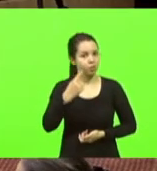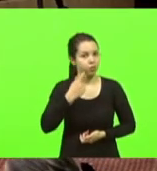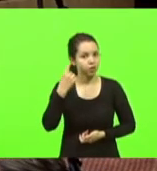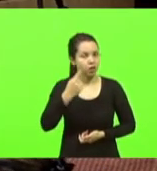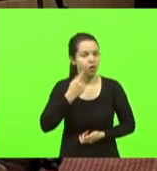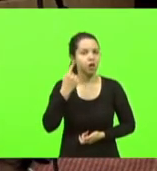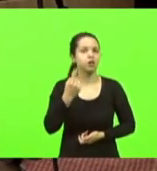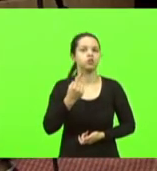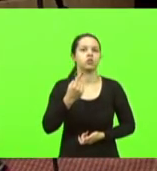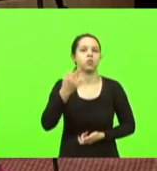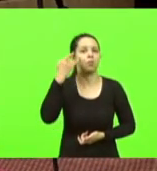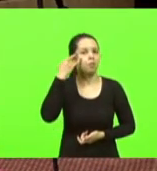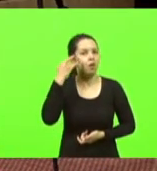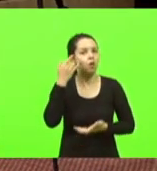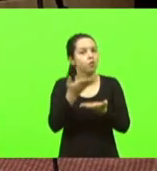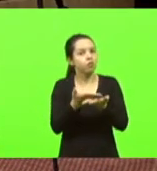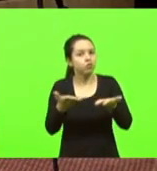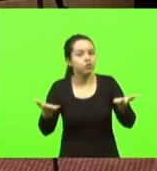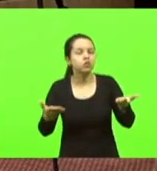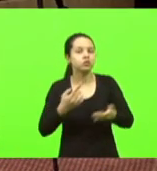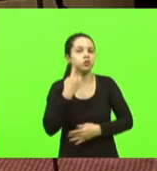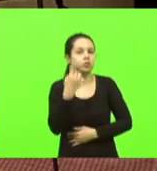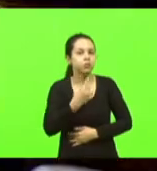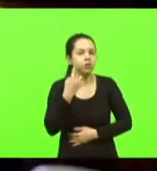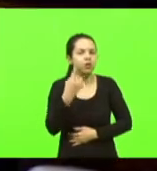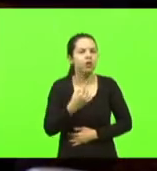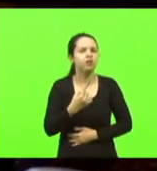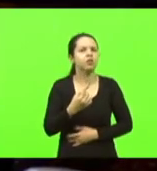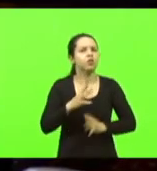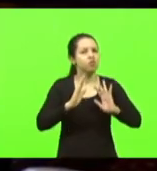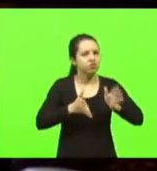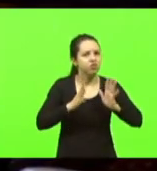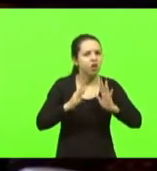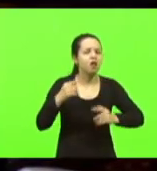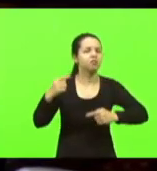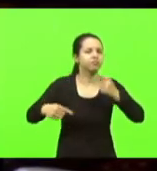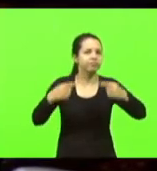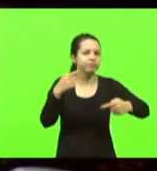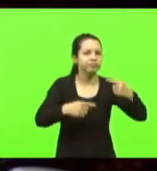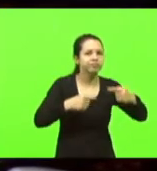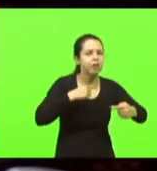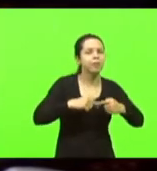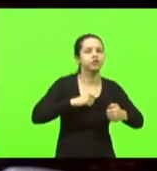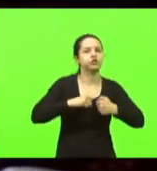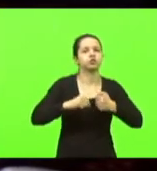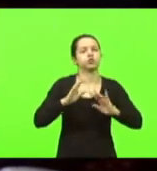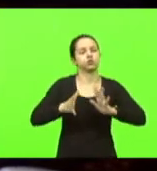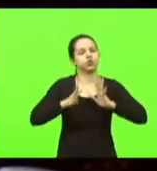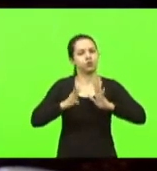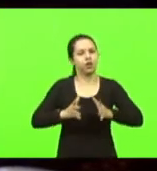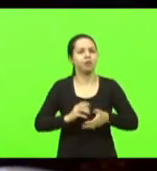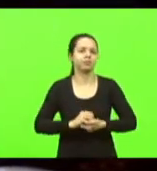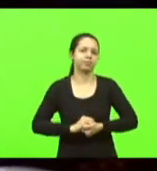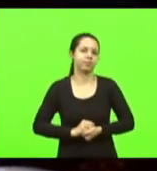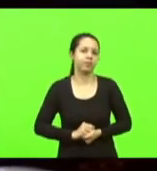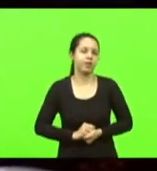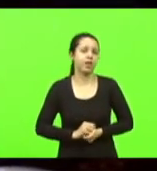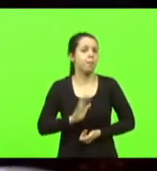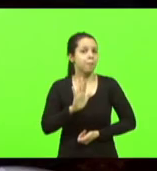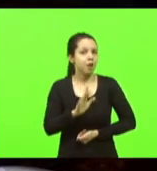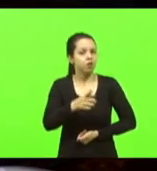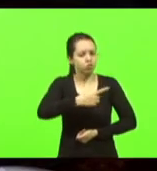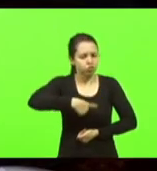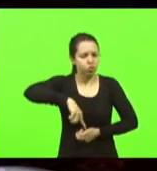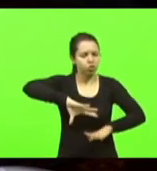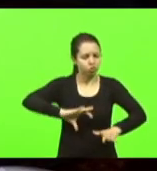Chagas deputados acho que muito Já foi debatido mas algo nos unir